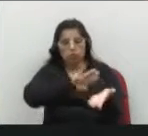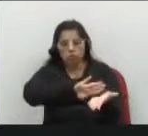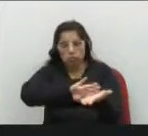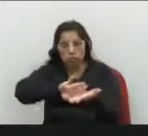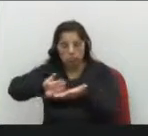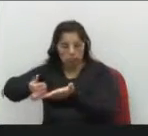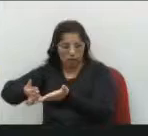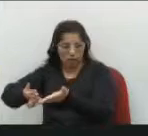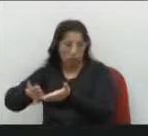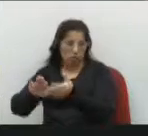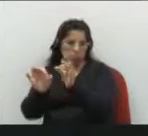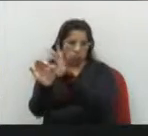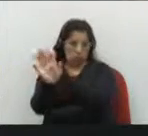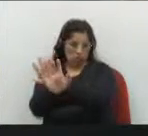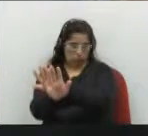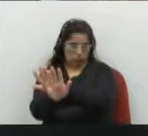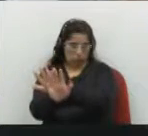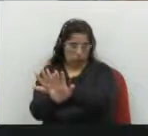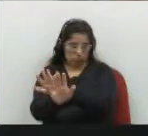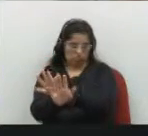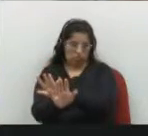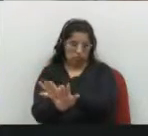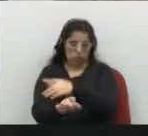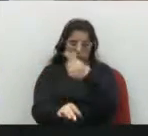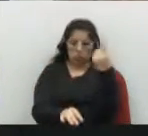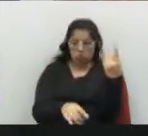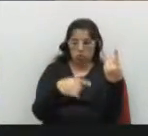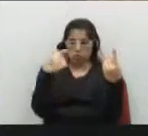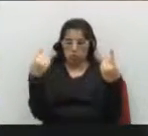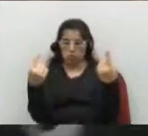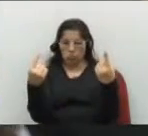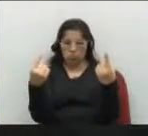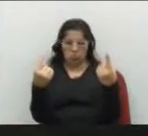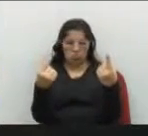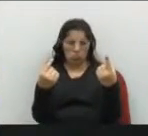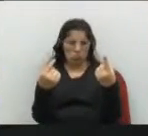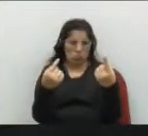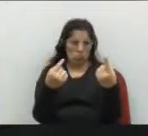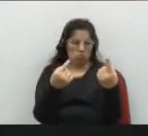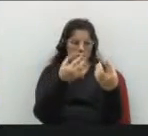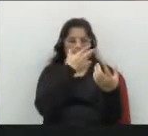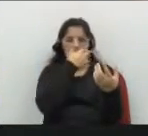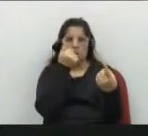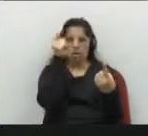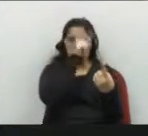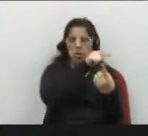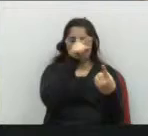coisa. Não estou puxando a sardinha nem para a nobre vereadora e nem para o nobre vereador.